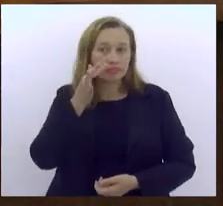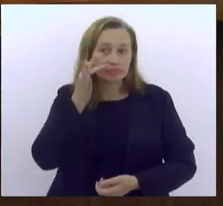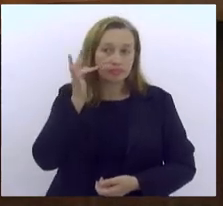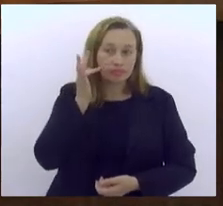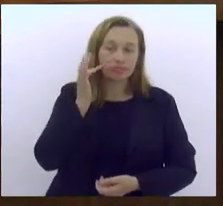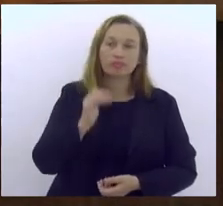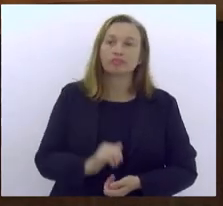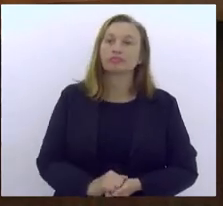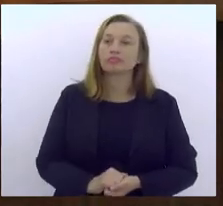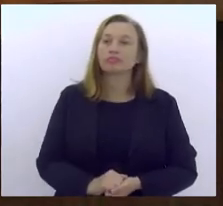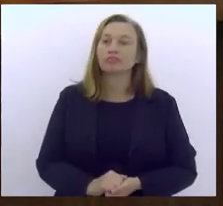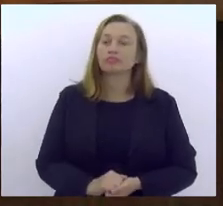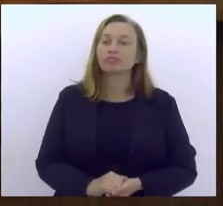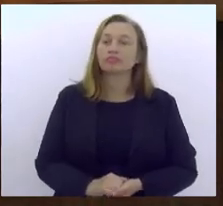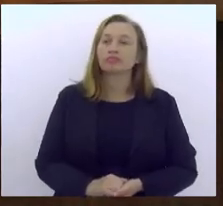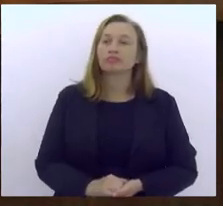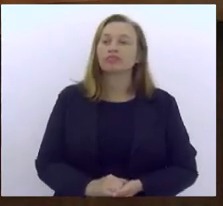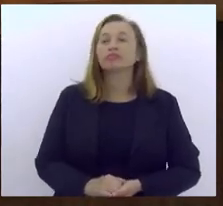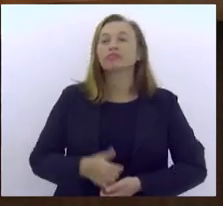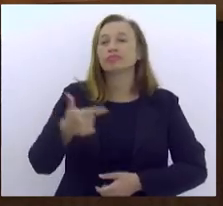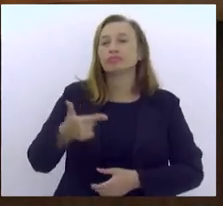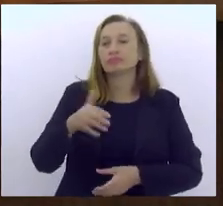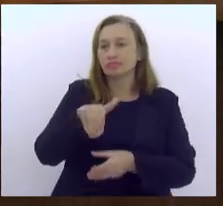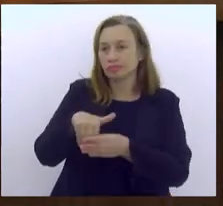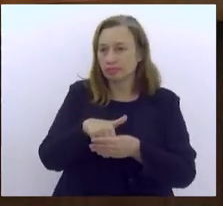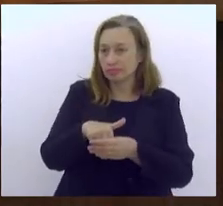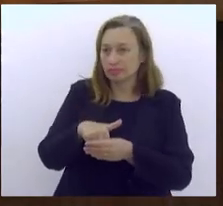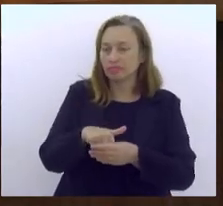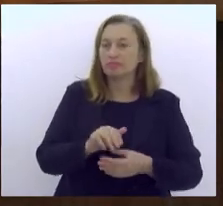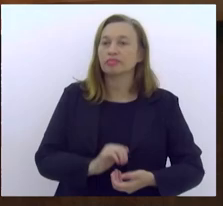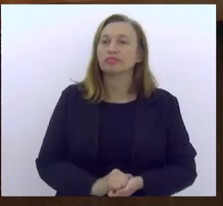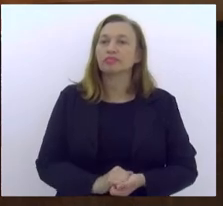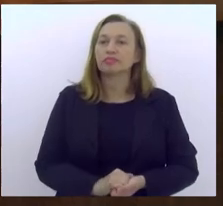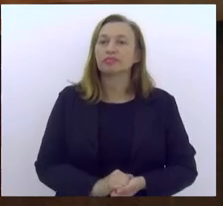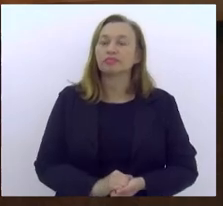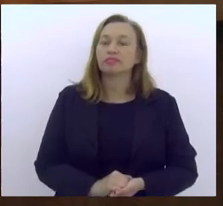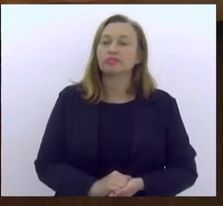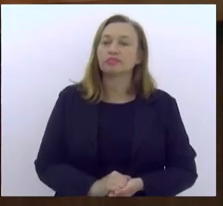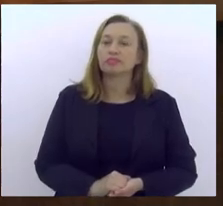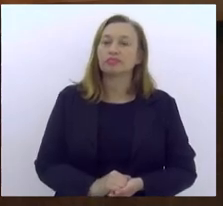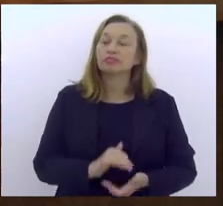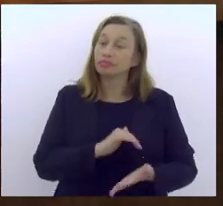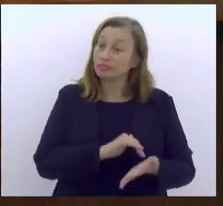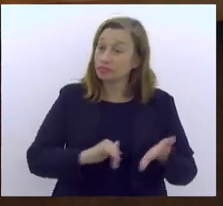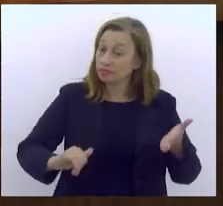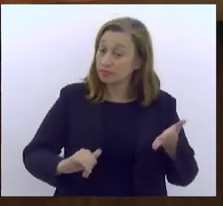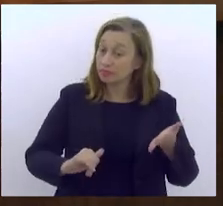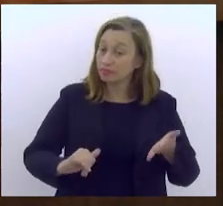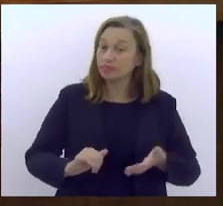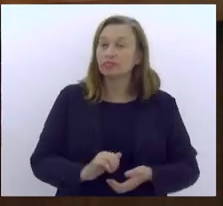vai levar na segunda votação o ponto que ele levantou, a meu pedido, retirou